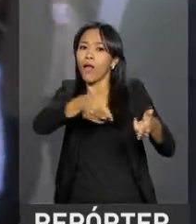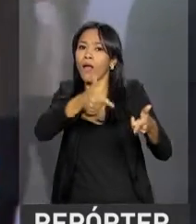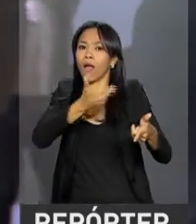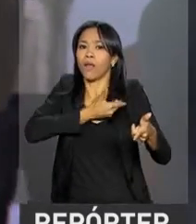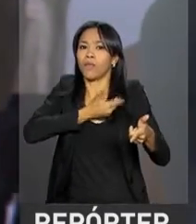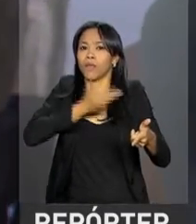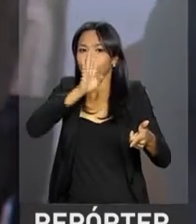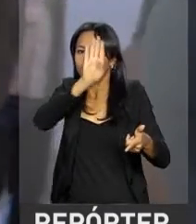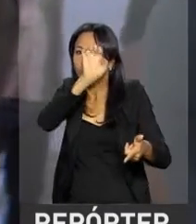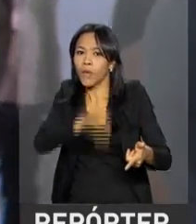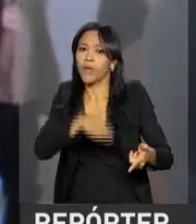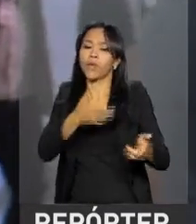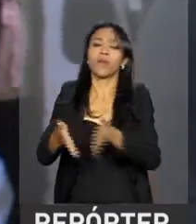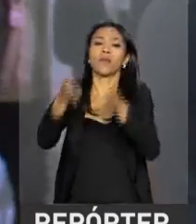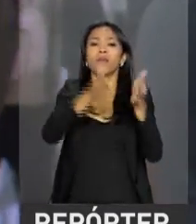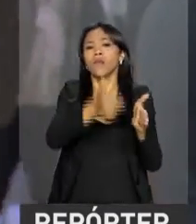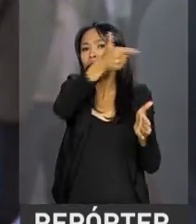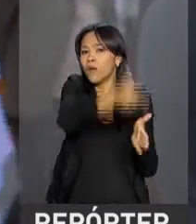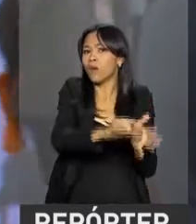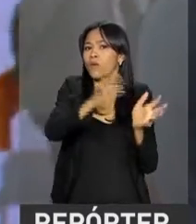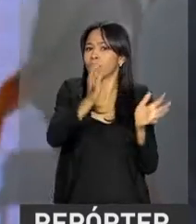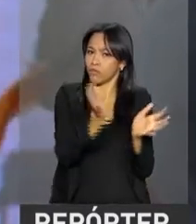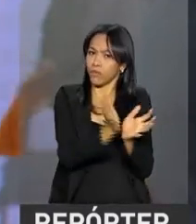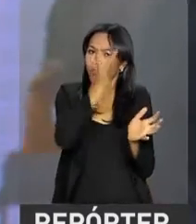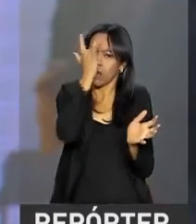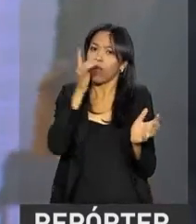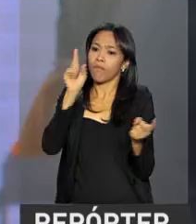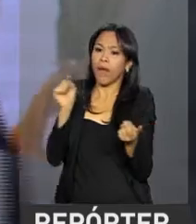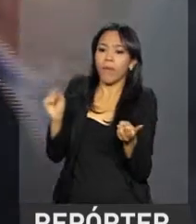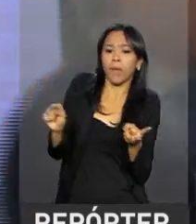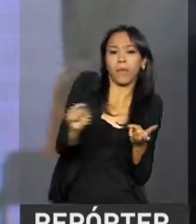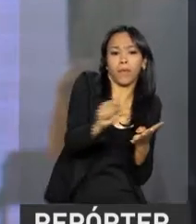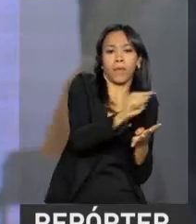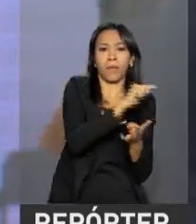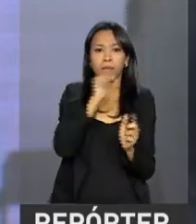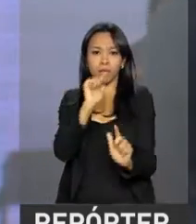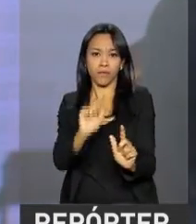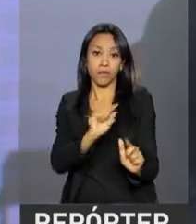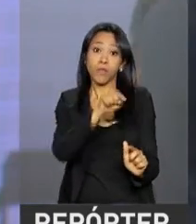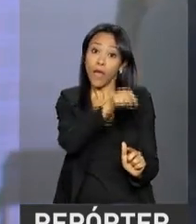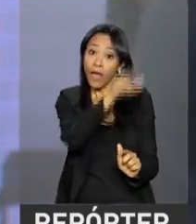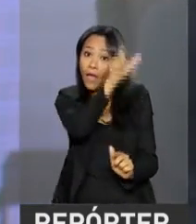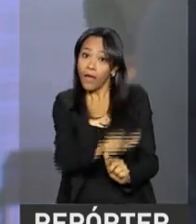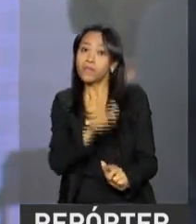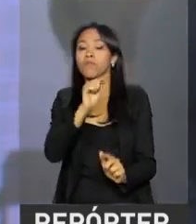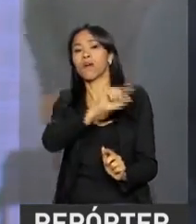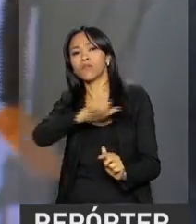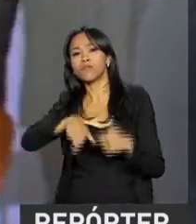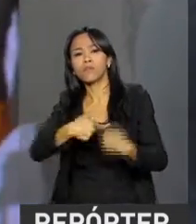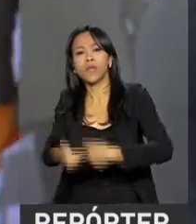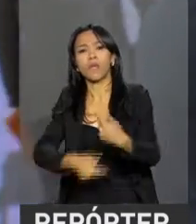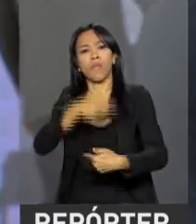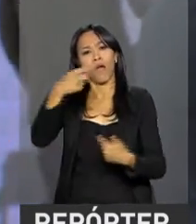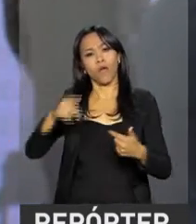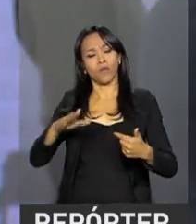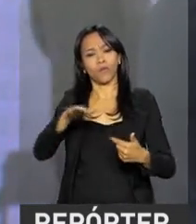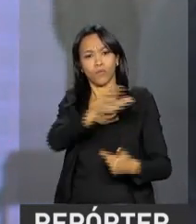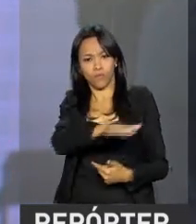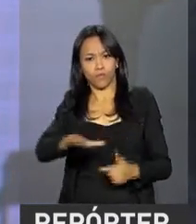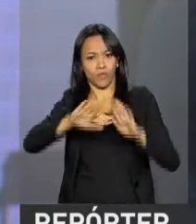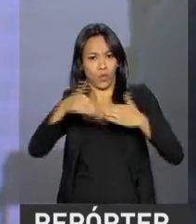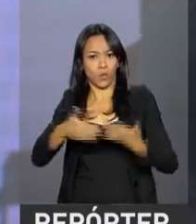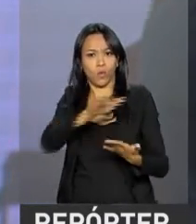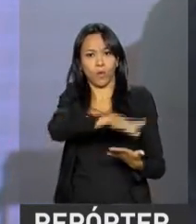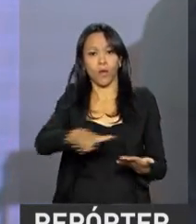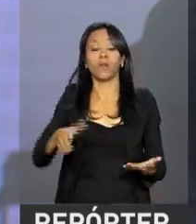projeto individual de Henrique Andrade, que faz um trabalho voluntário em uma creche aqui do Distrito Federal. O presidente